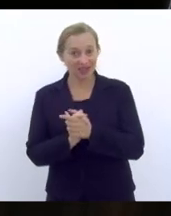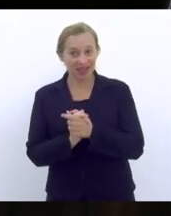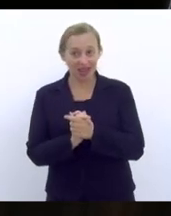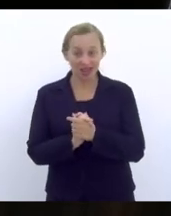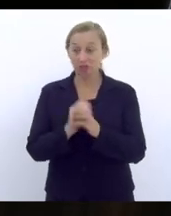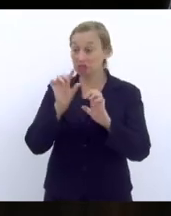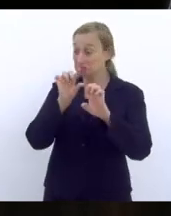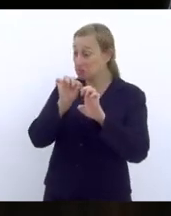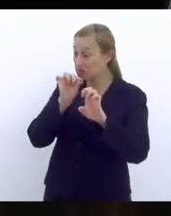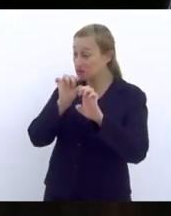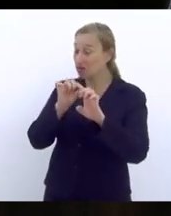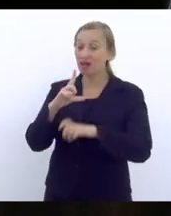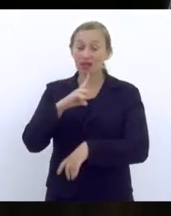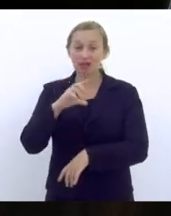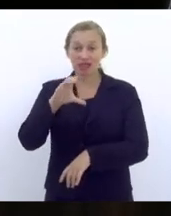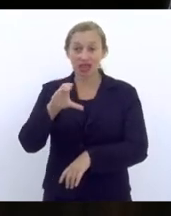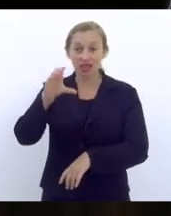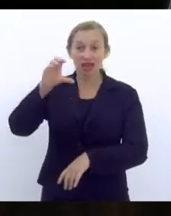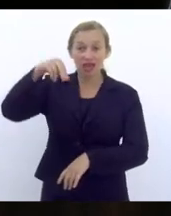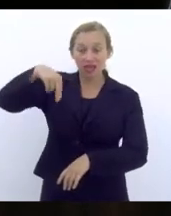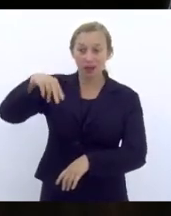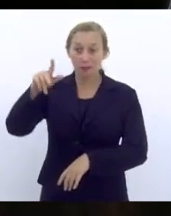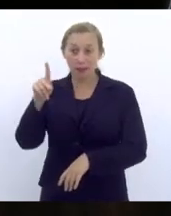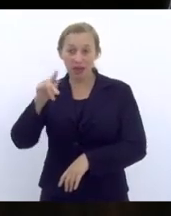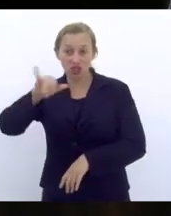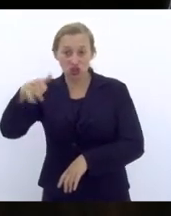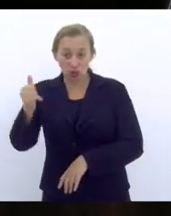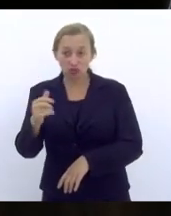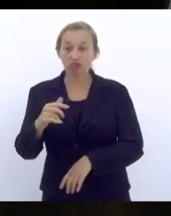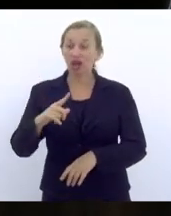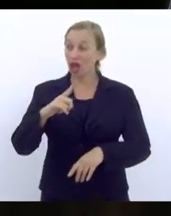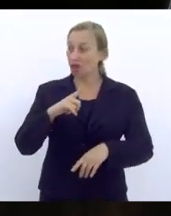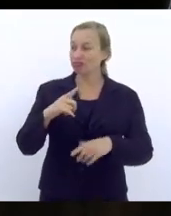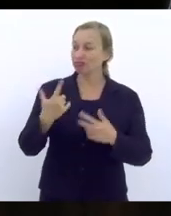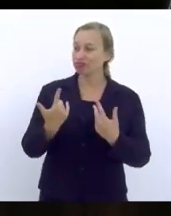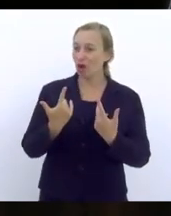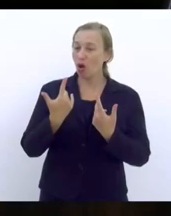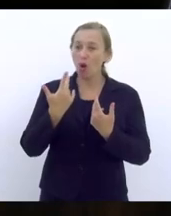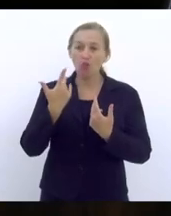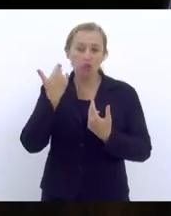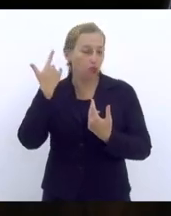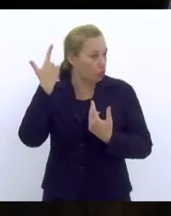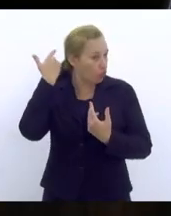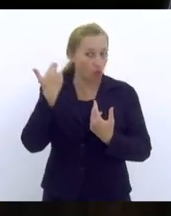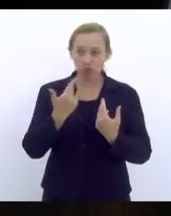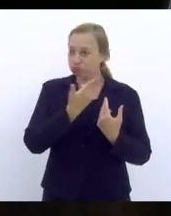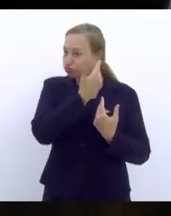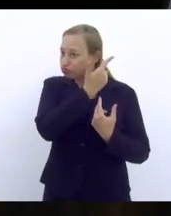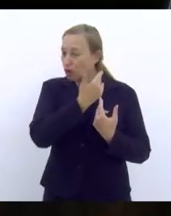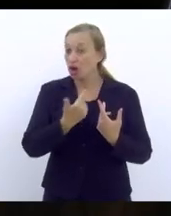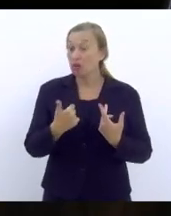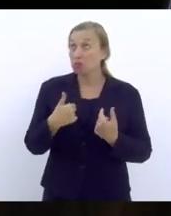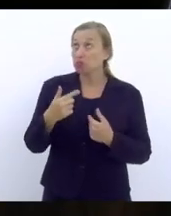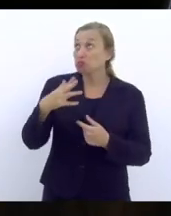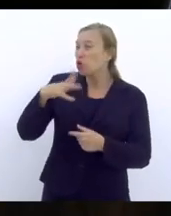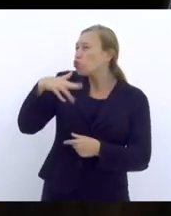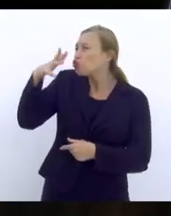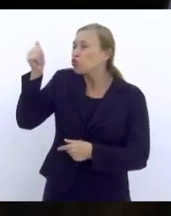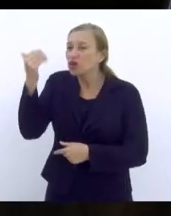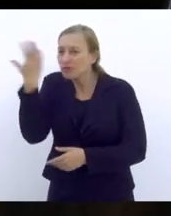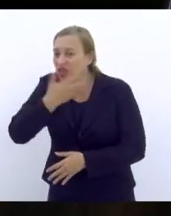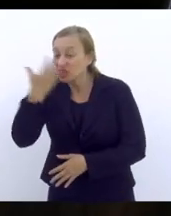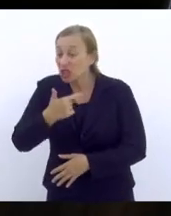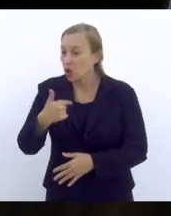microempreendedor, tenho um CNPJ, sou um barbeiro. Eu nunca ia imaginar que hoje eu ia ter uma oportunidade de estar aqui nessa casa,